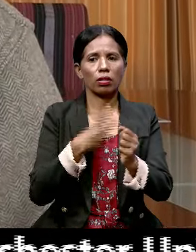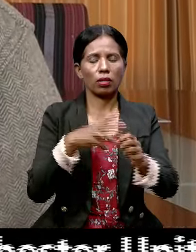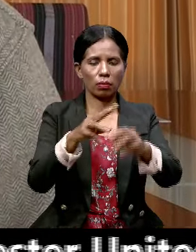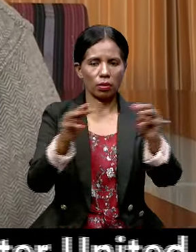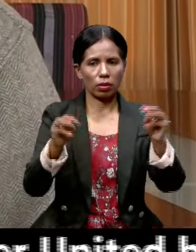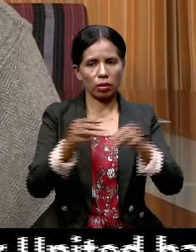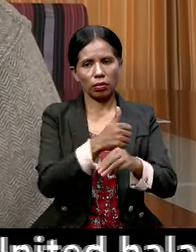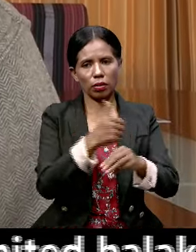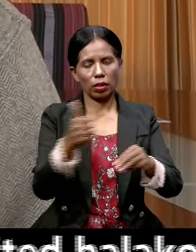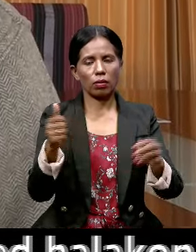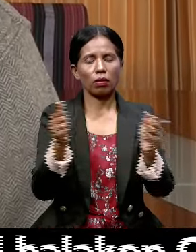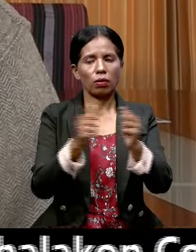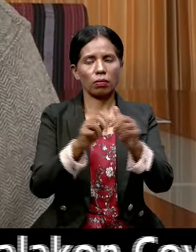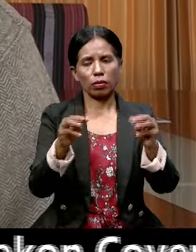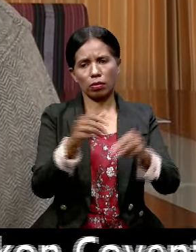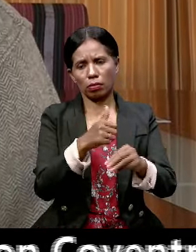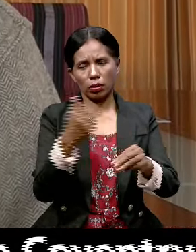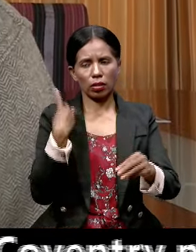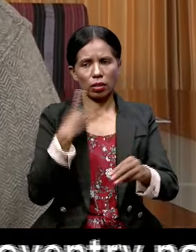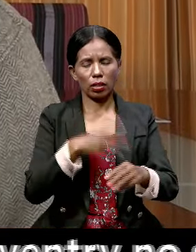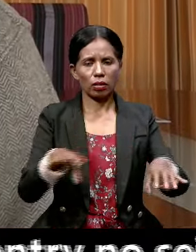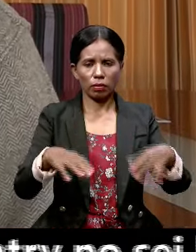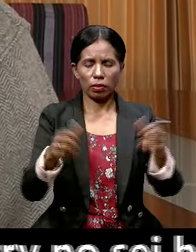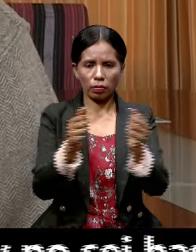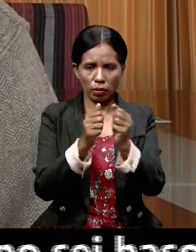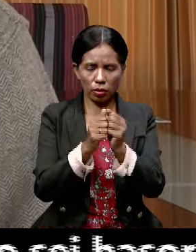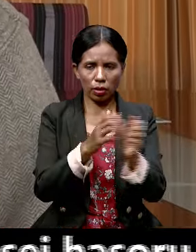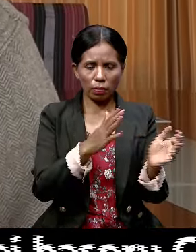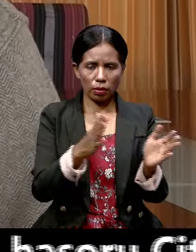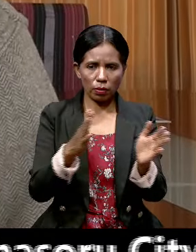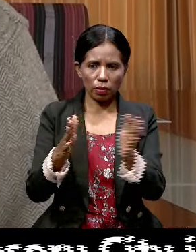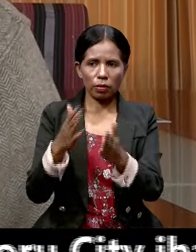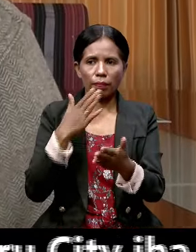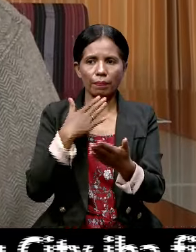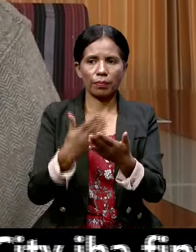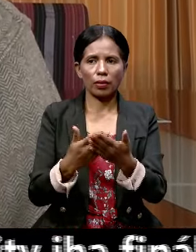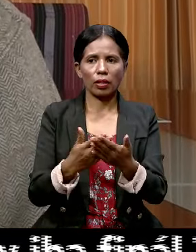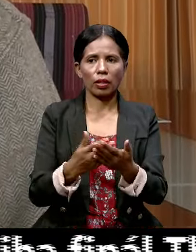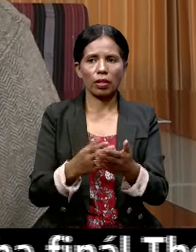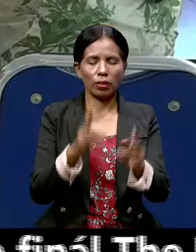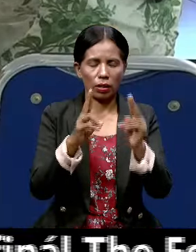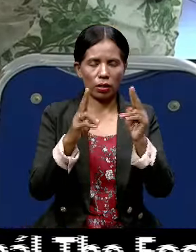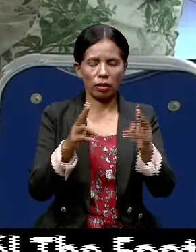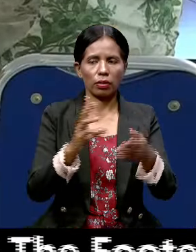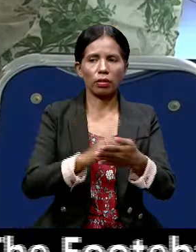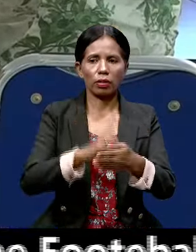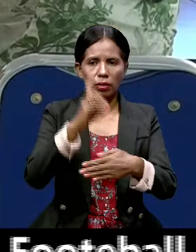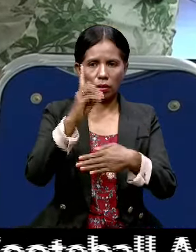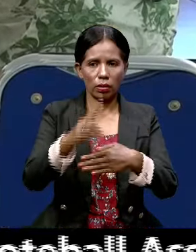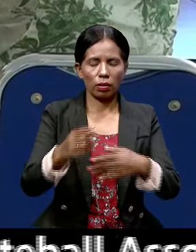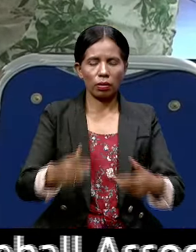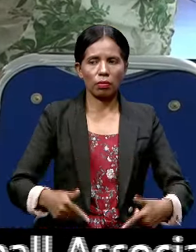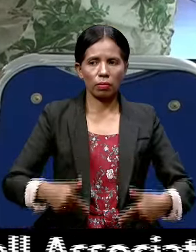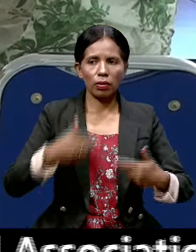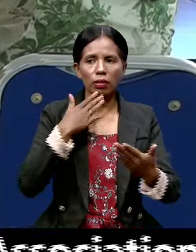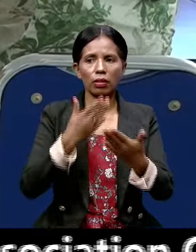sel ko munisip sel ta rekurs lebe ye preparasan lebe ye atune pra aceler la is de momento murs dia kwai tene